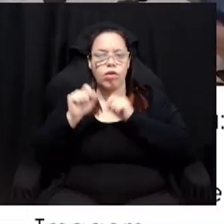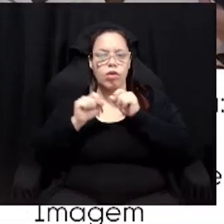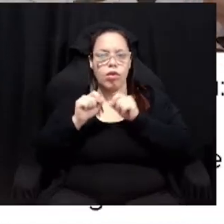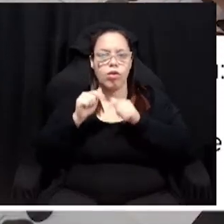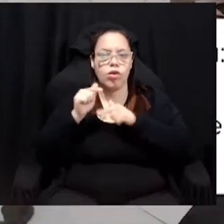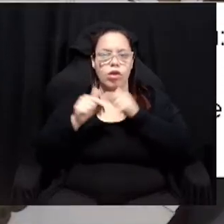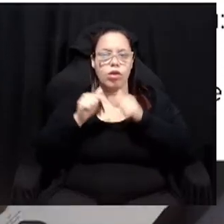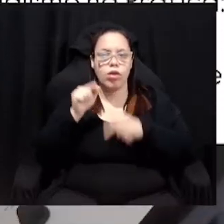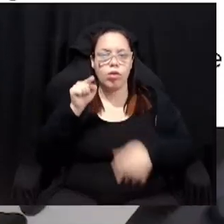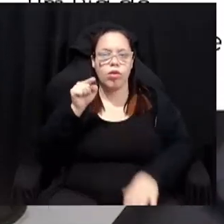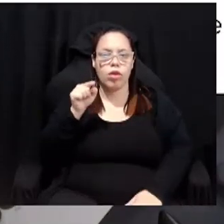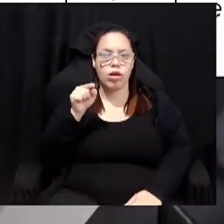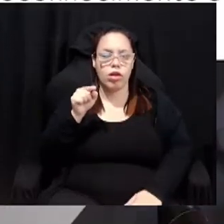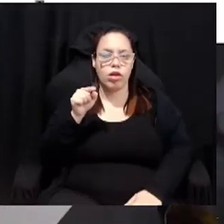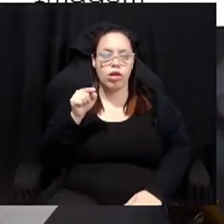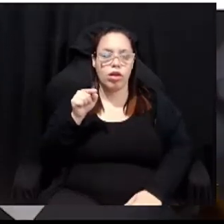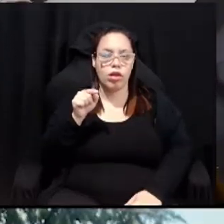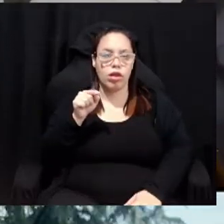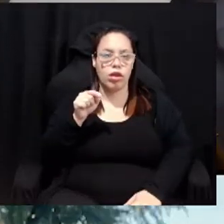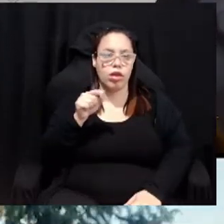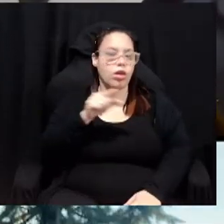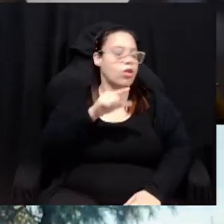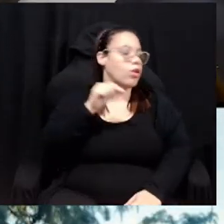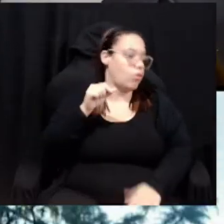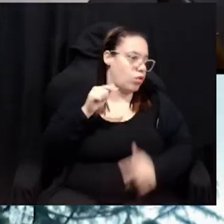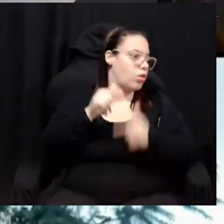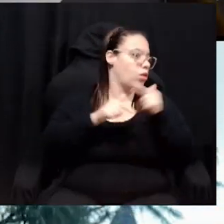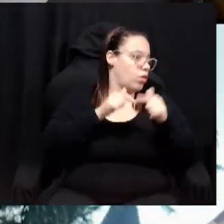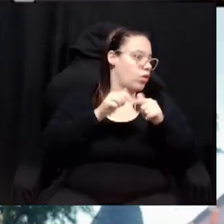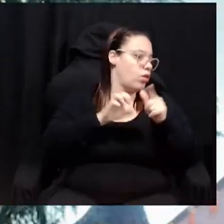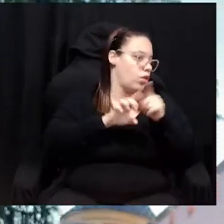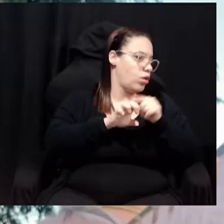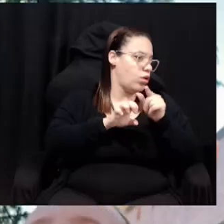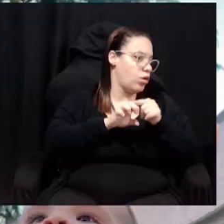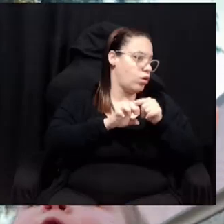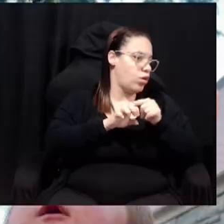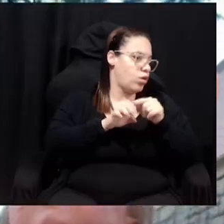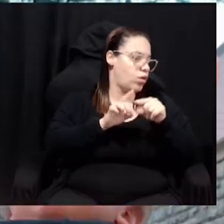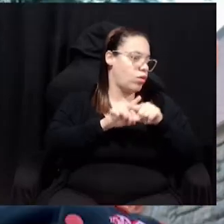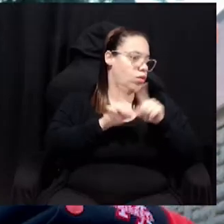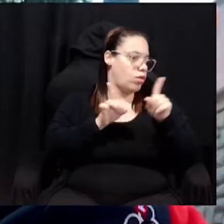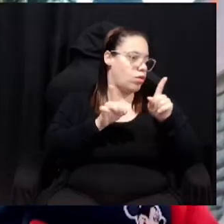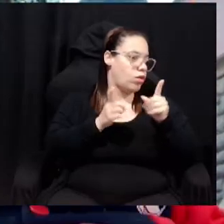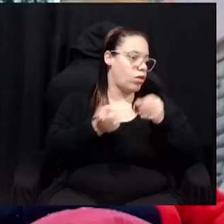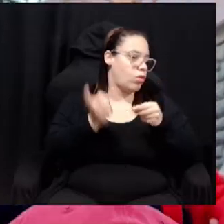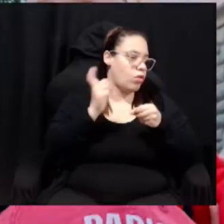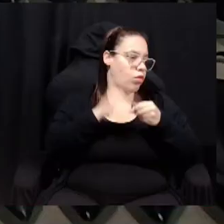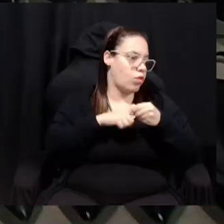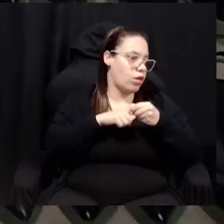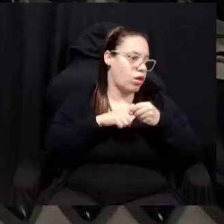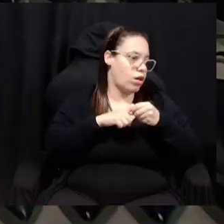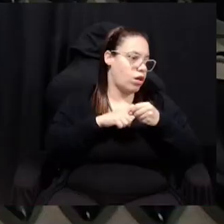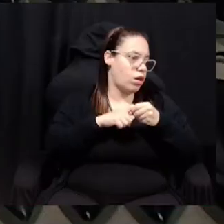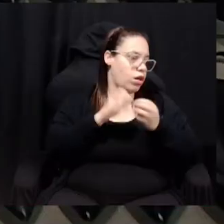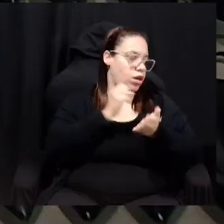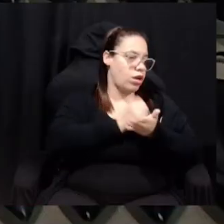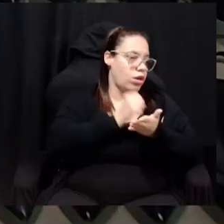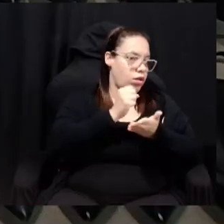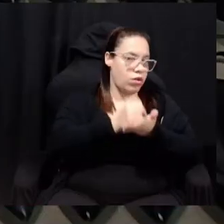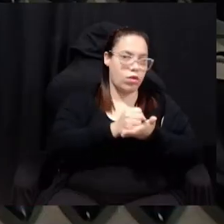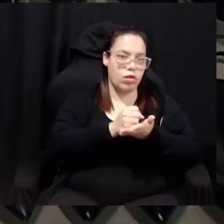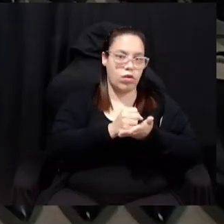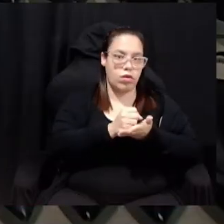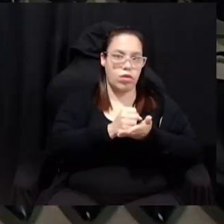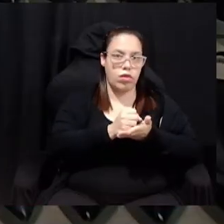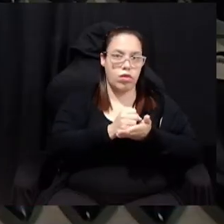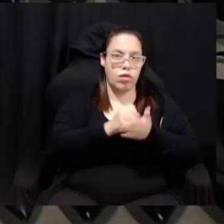você? Eu já estava fora do mercado corporativo, mas a minha ideia inicial era voltar pro corporativo, porque eu estava